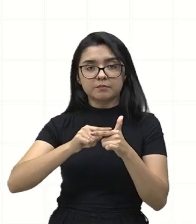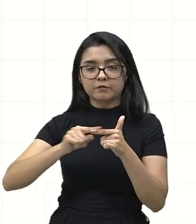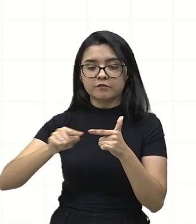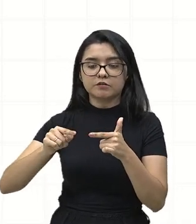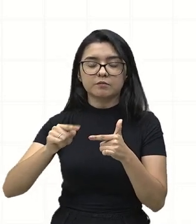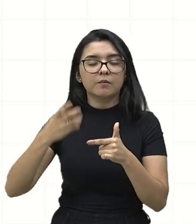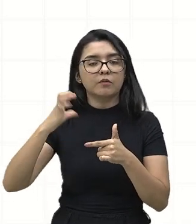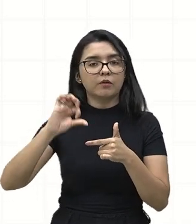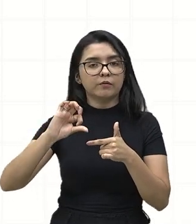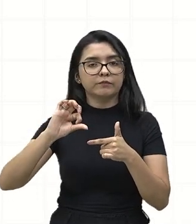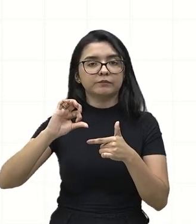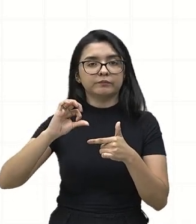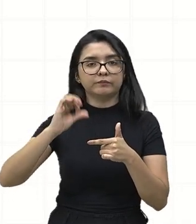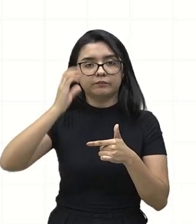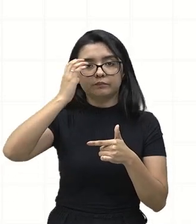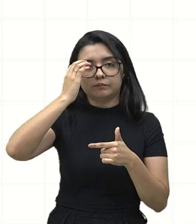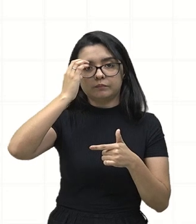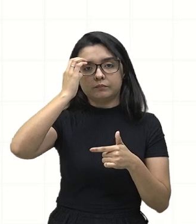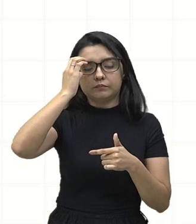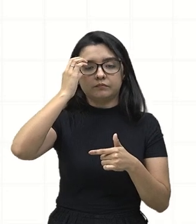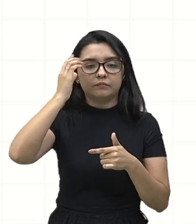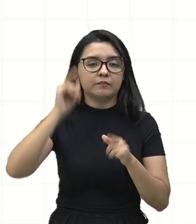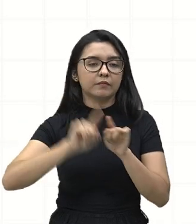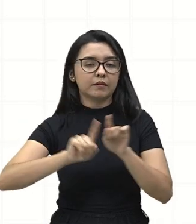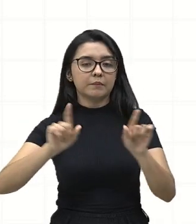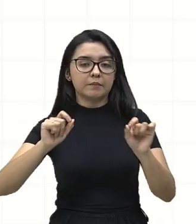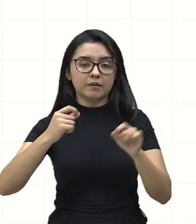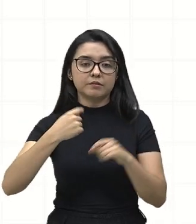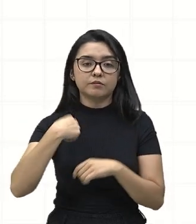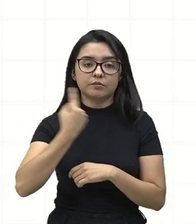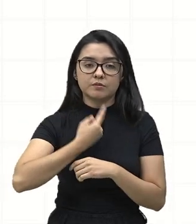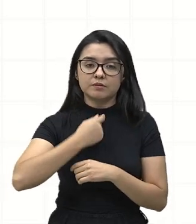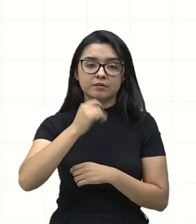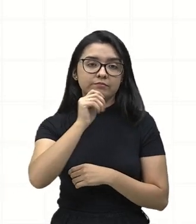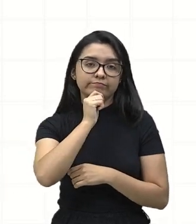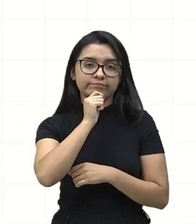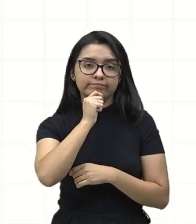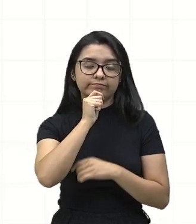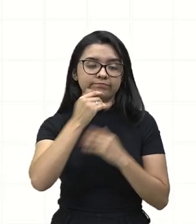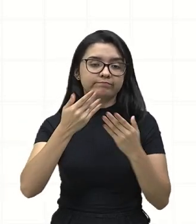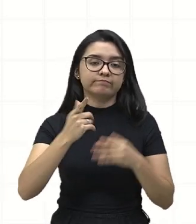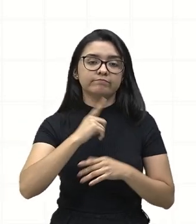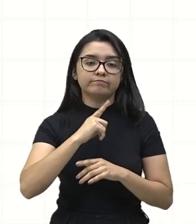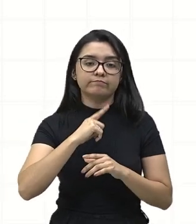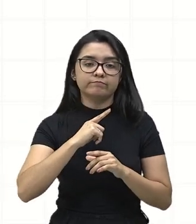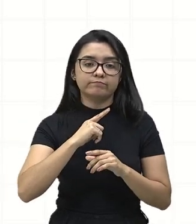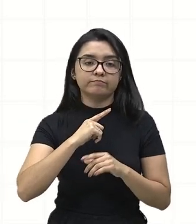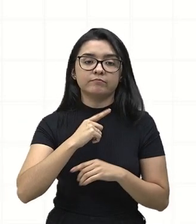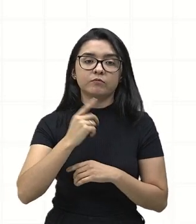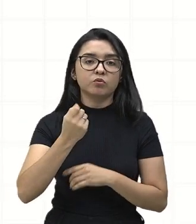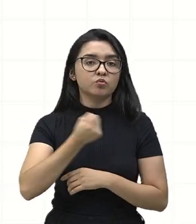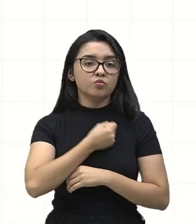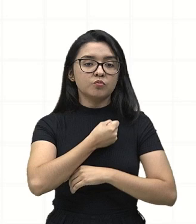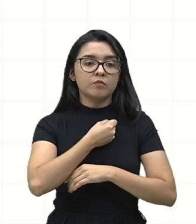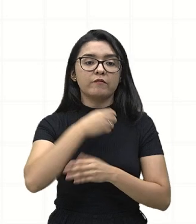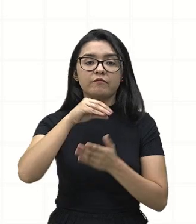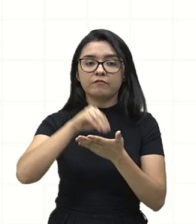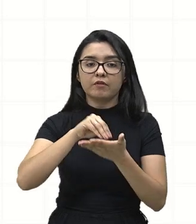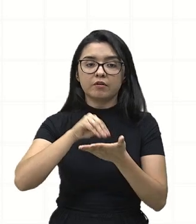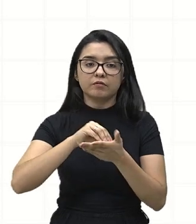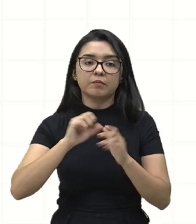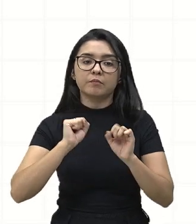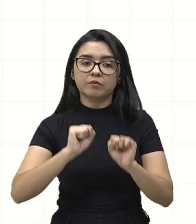divisível por 9. Só que a gente ainda não tem esse valor. O que a gente pode fazer? A gente